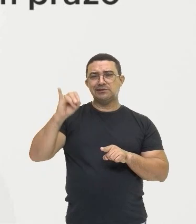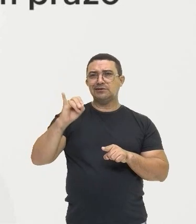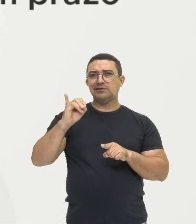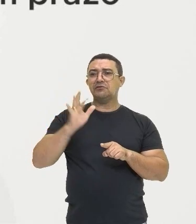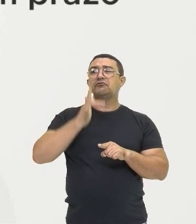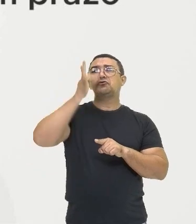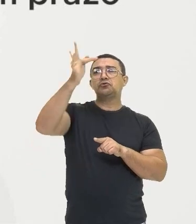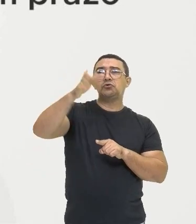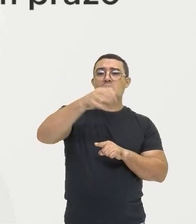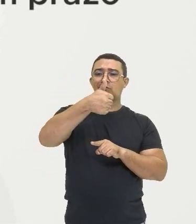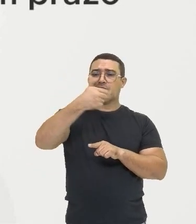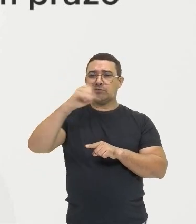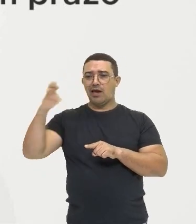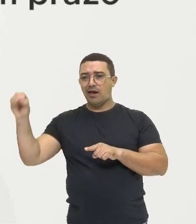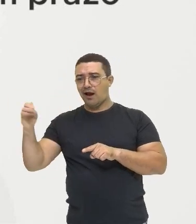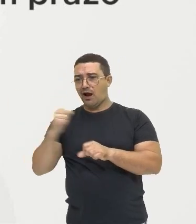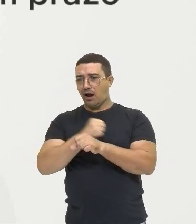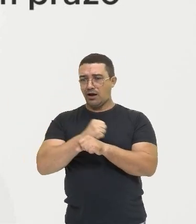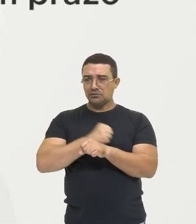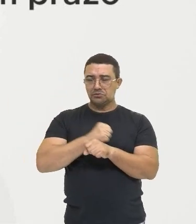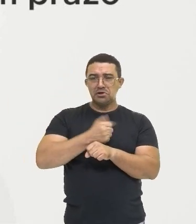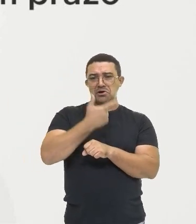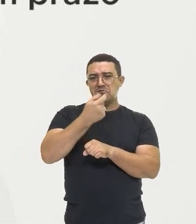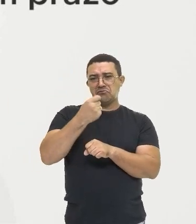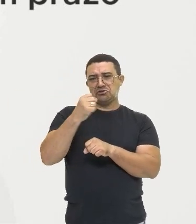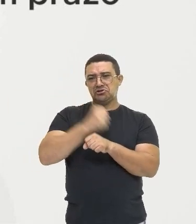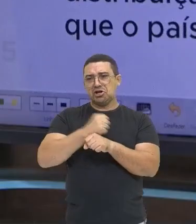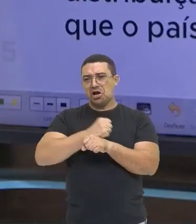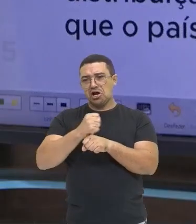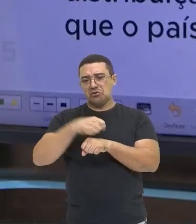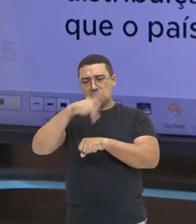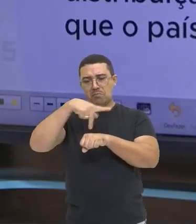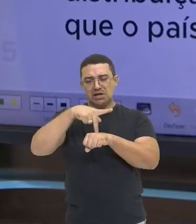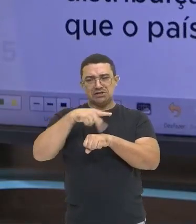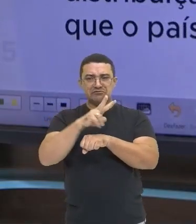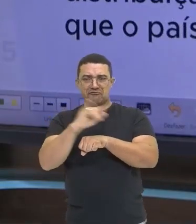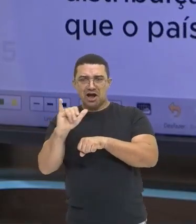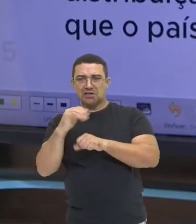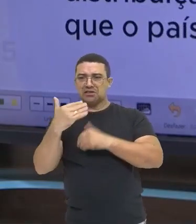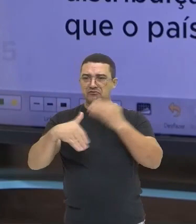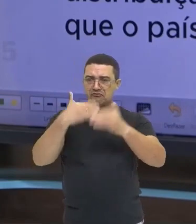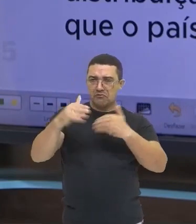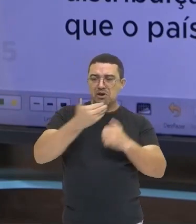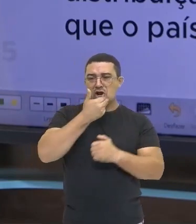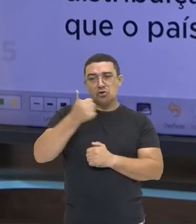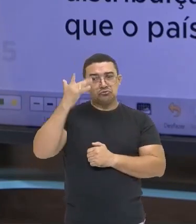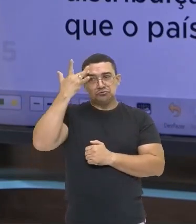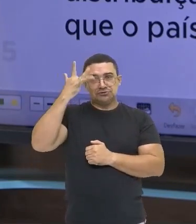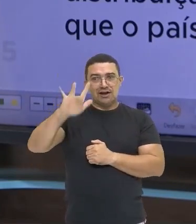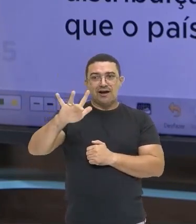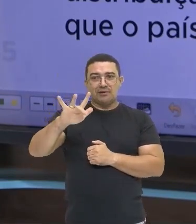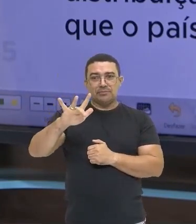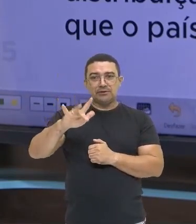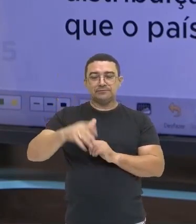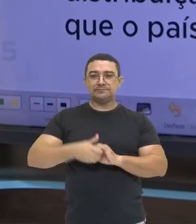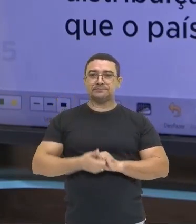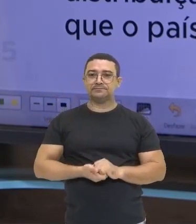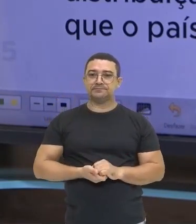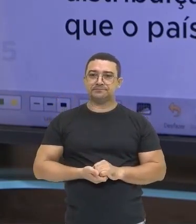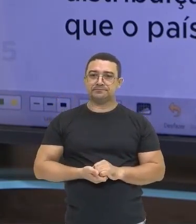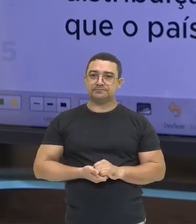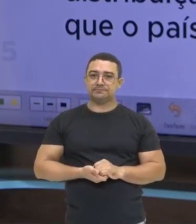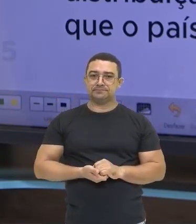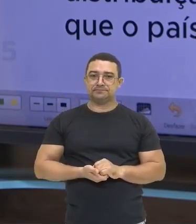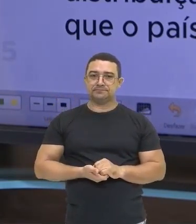a 20 anos, esse país ele vai conseguir um desenvolvimento melhor. Então, ele faz essa aferição, ele mede